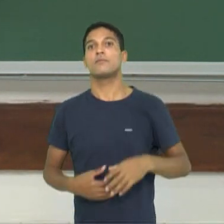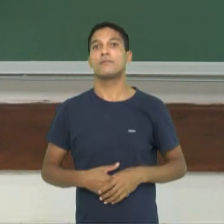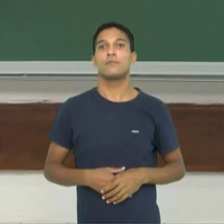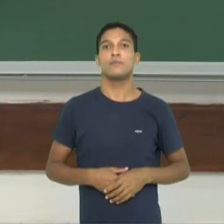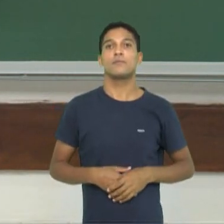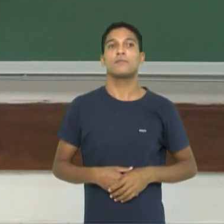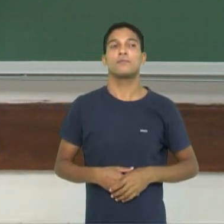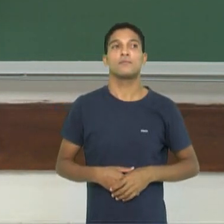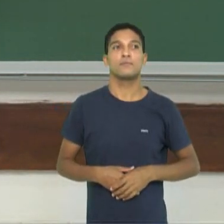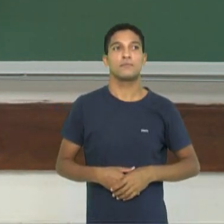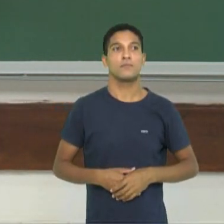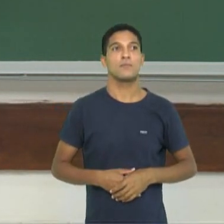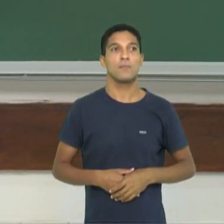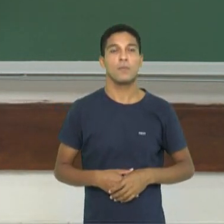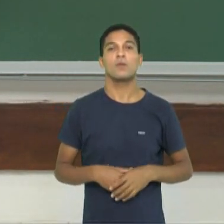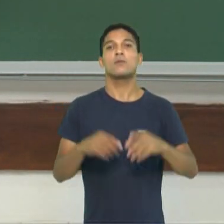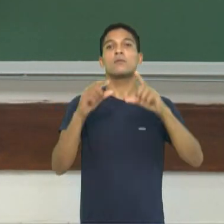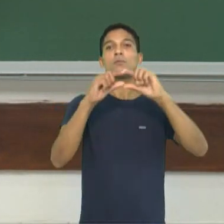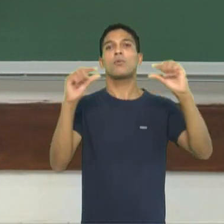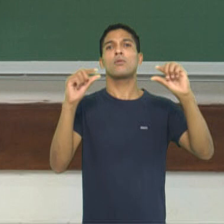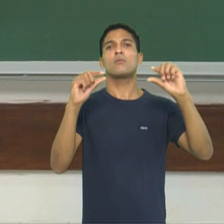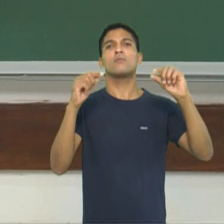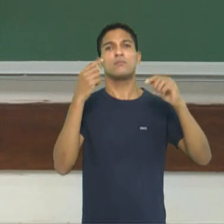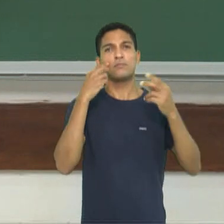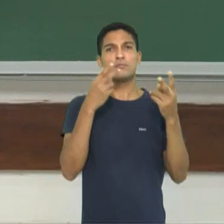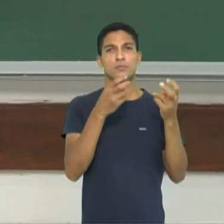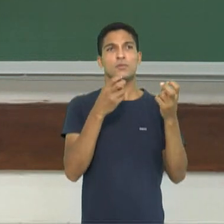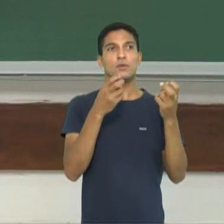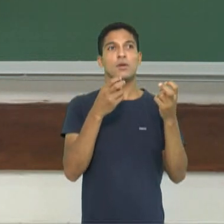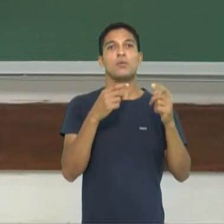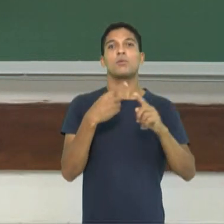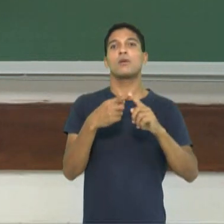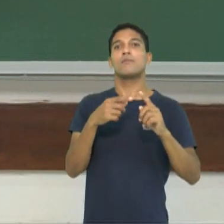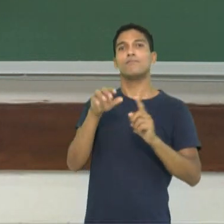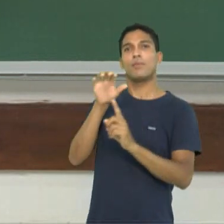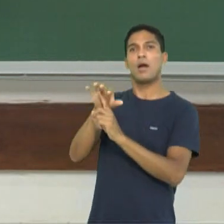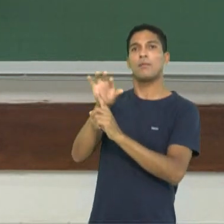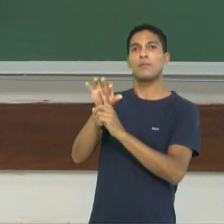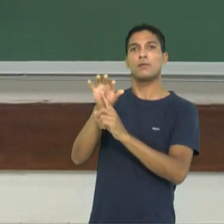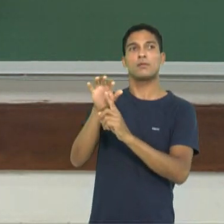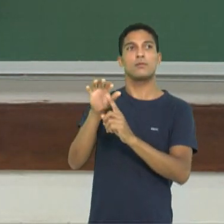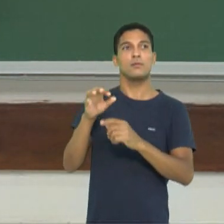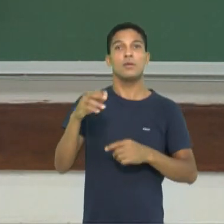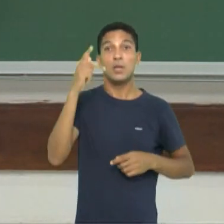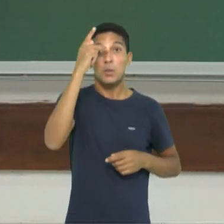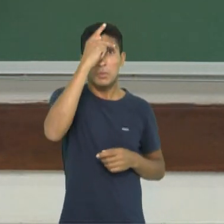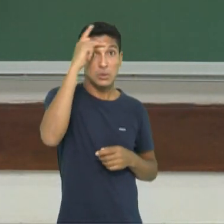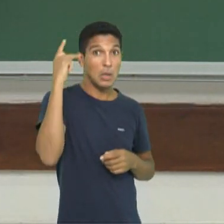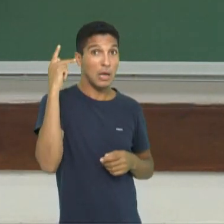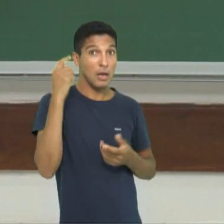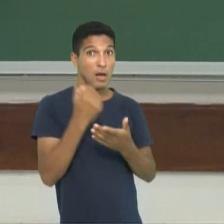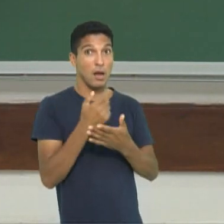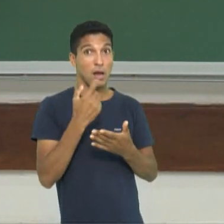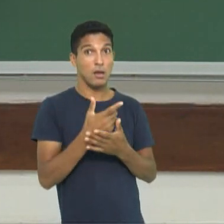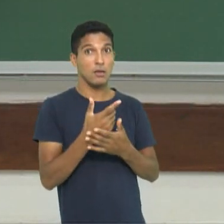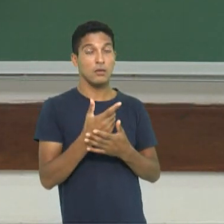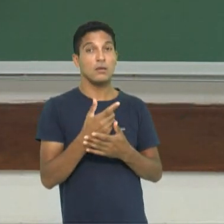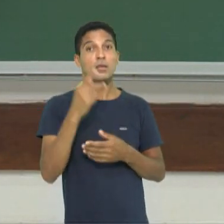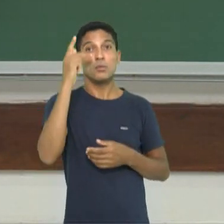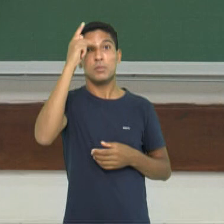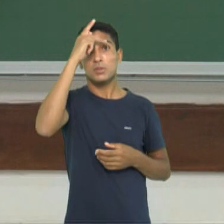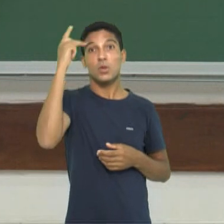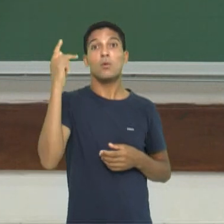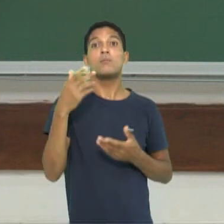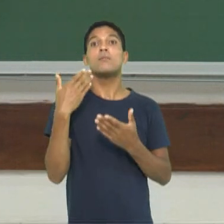coisas que Kant havia dito que o iluminismo visava. Então, quando nós nos resumimos a seres que